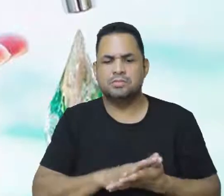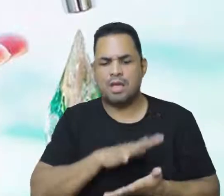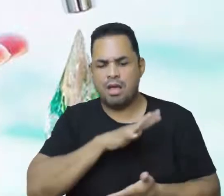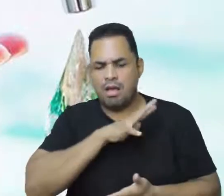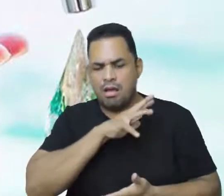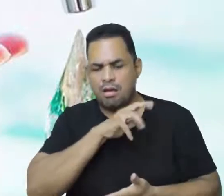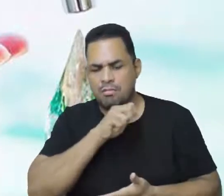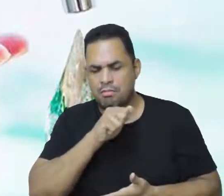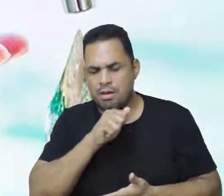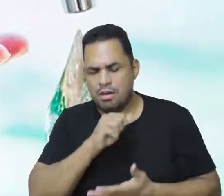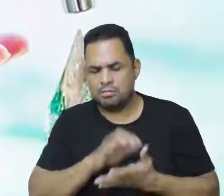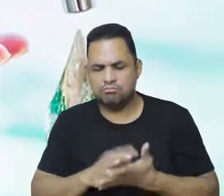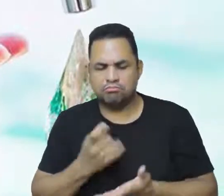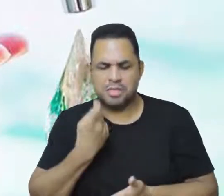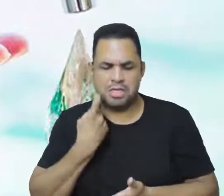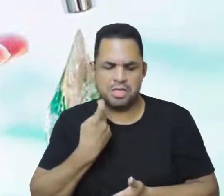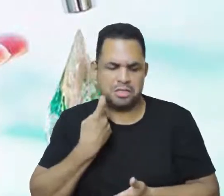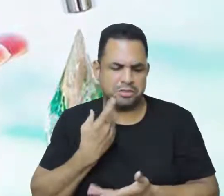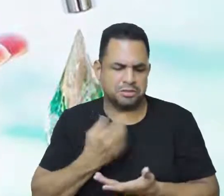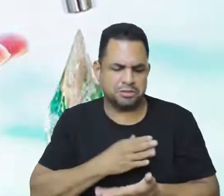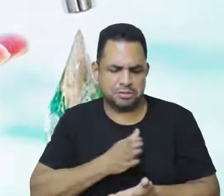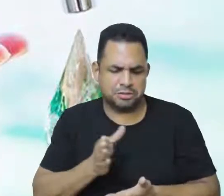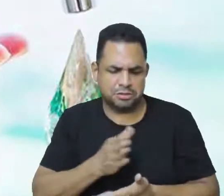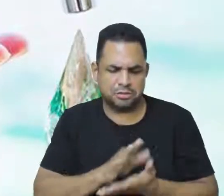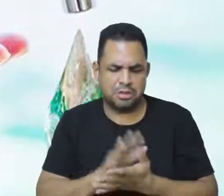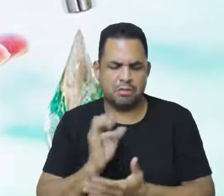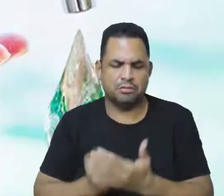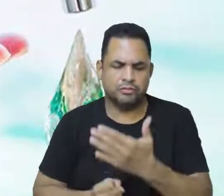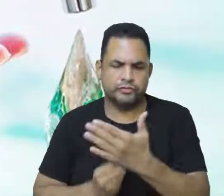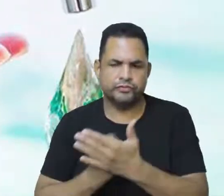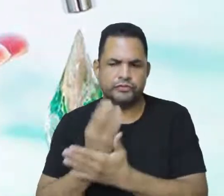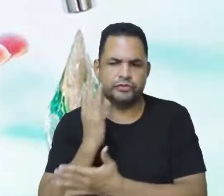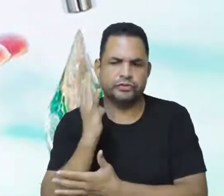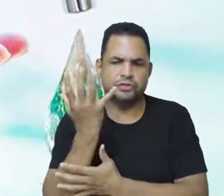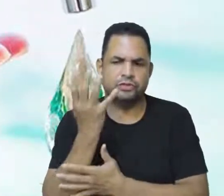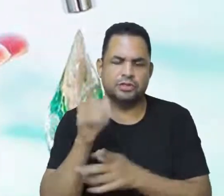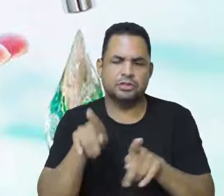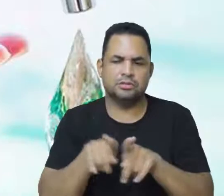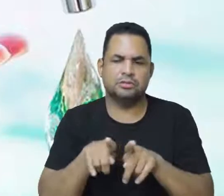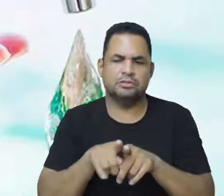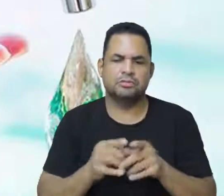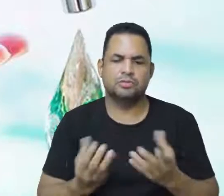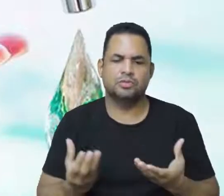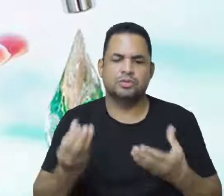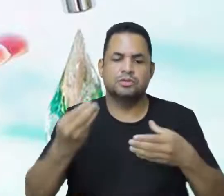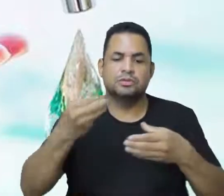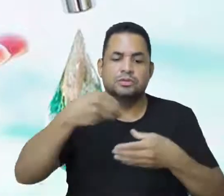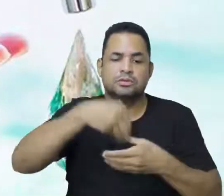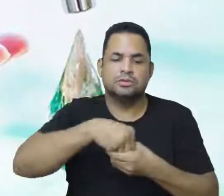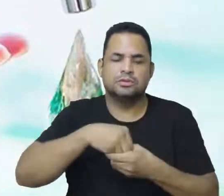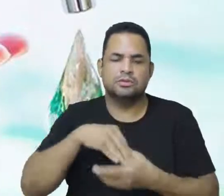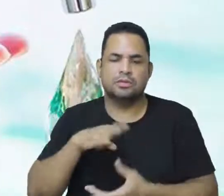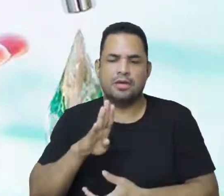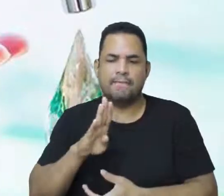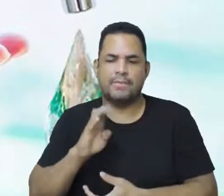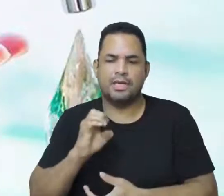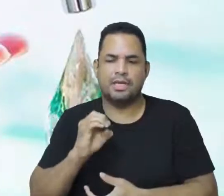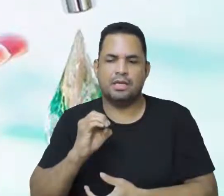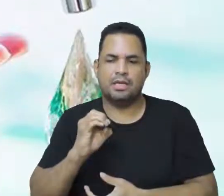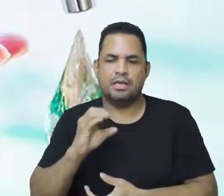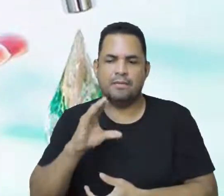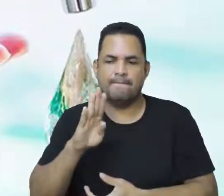anfíbios, de animais, de vegetais, porque tudo está dentro da biosfera.